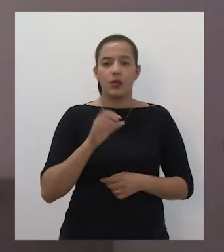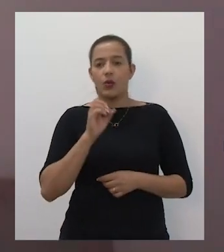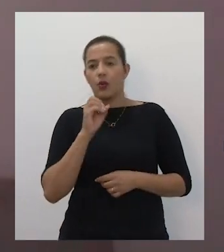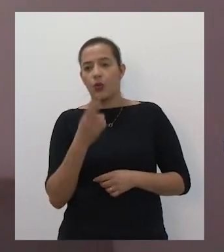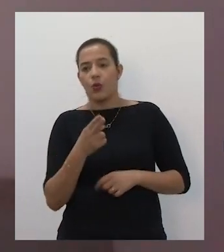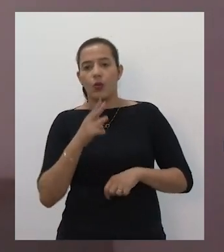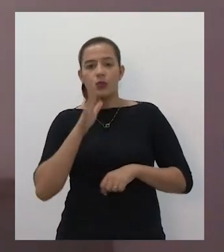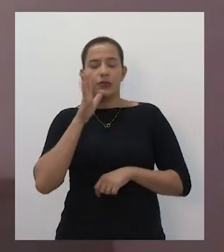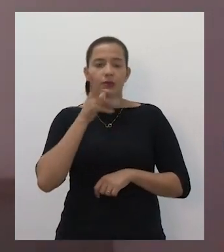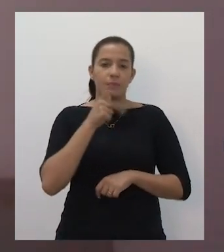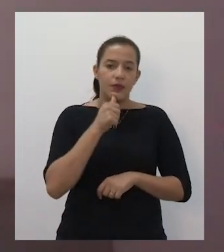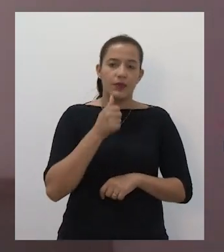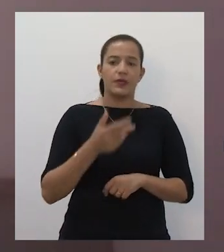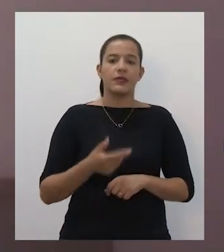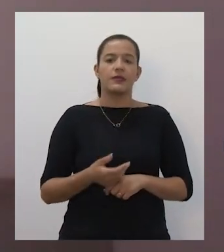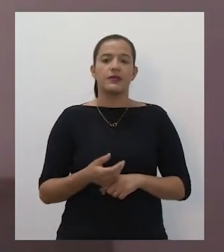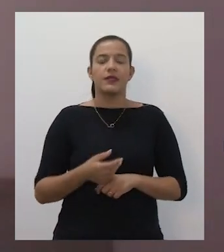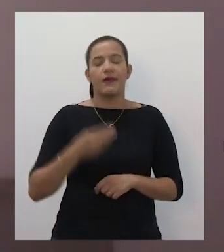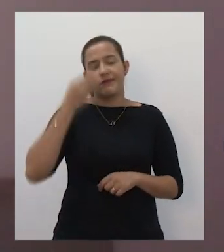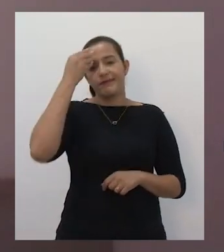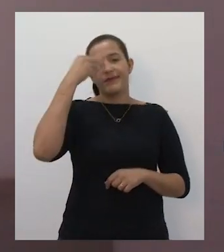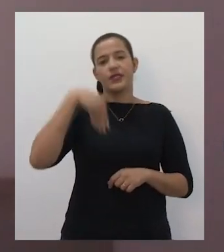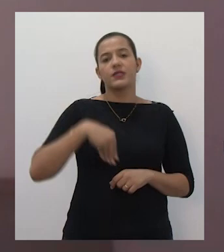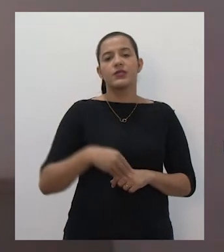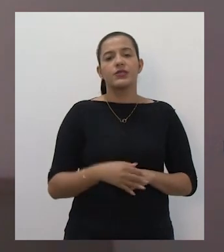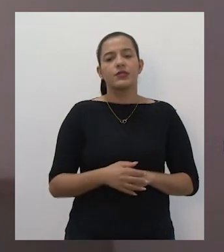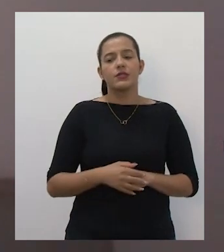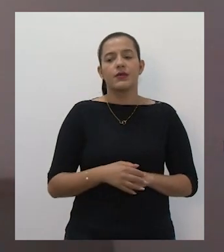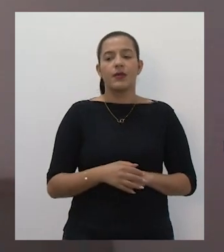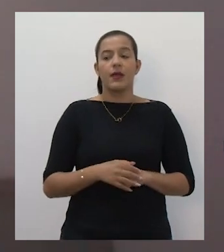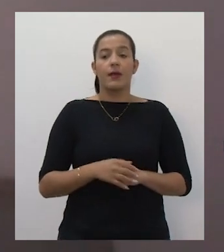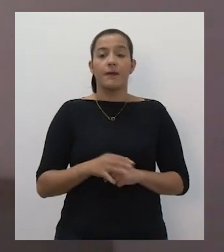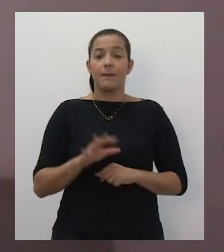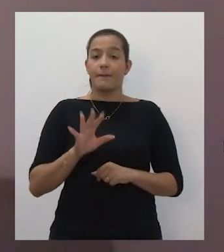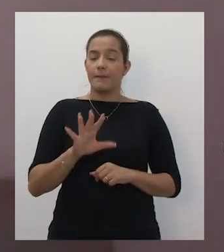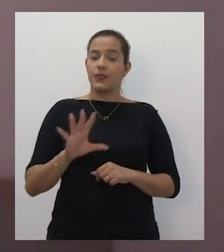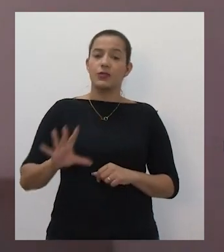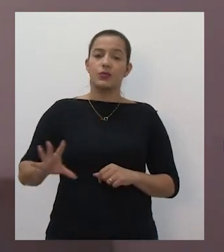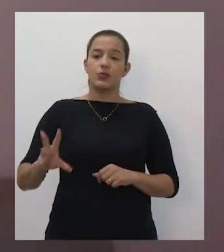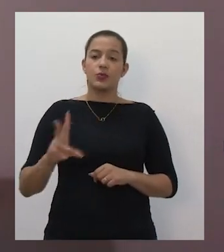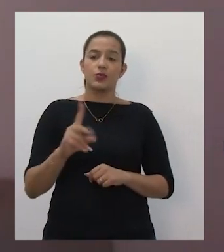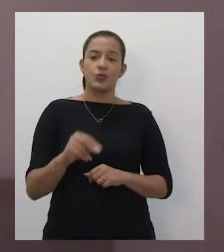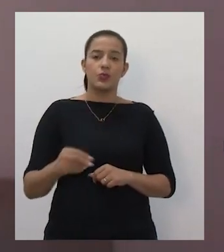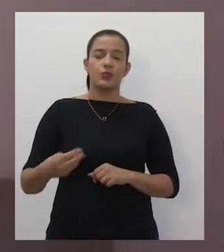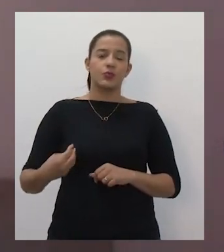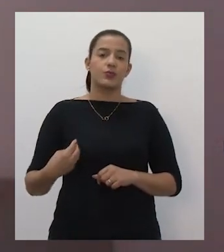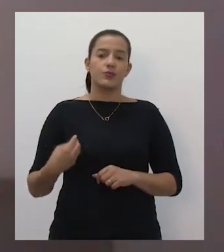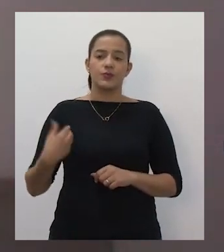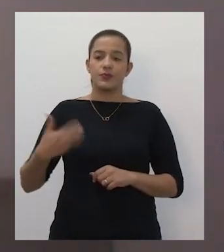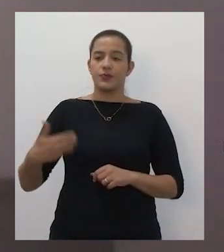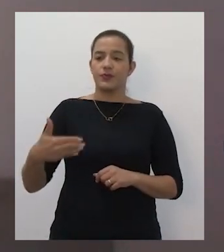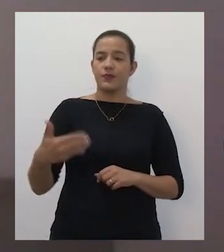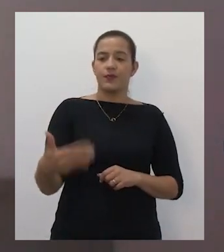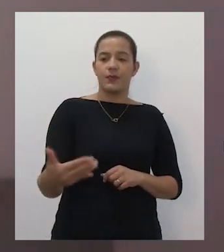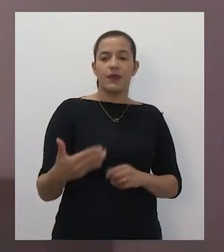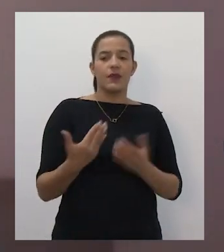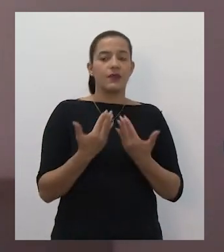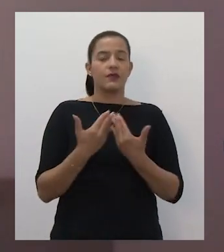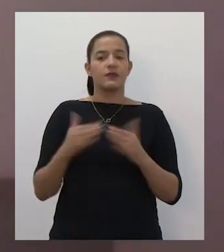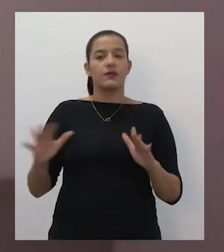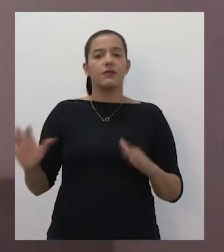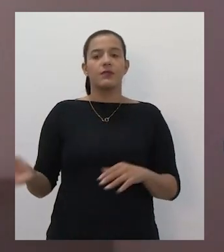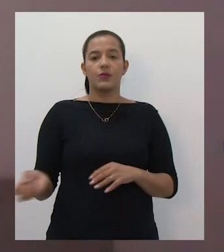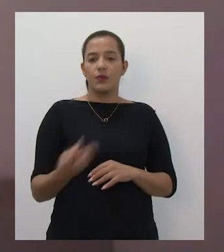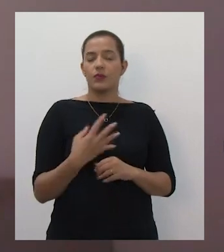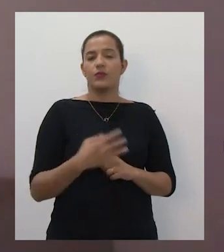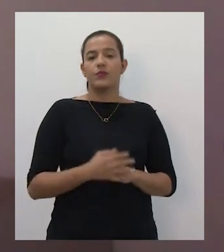para conseguir e se frustrava. Mas olha tudo que a gente percorreu, né? A gente se abriu ao novo,